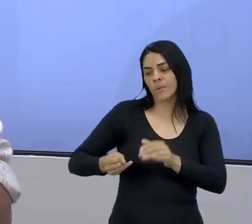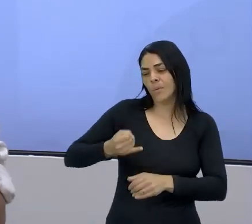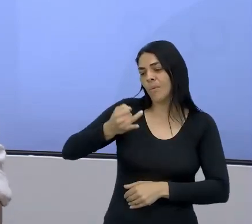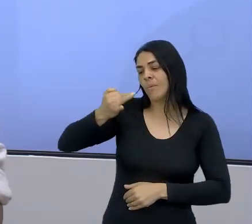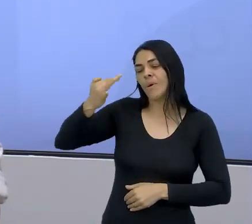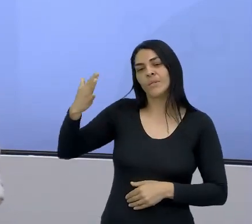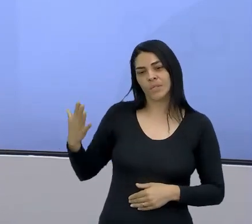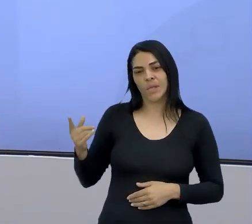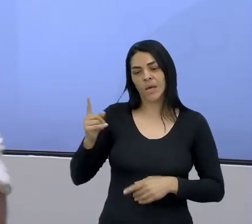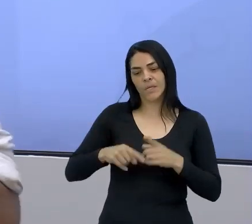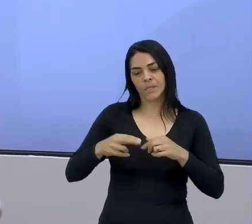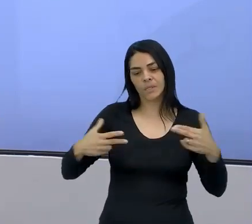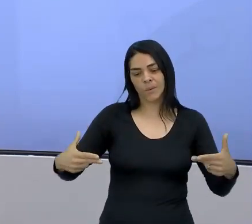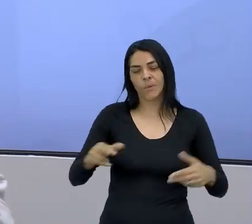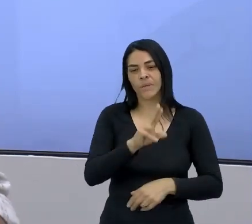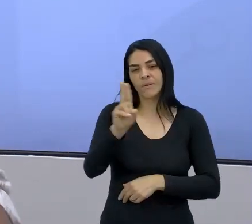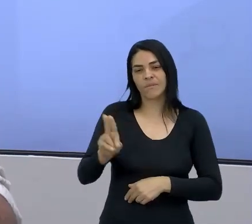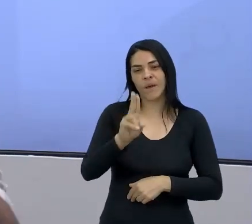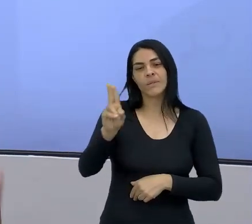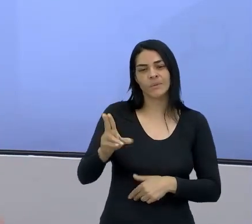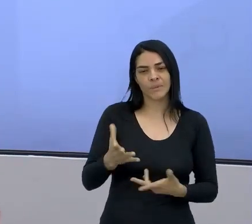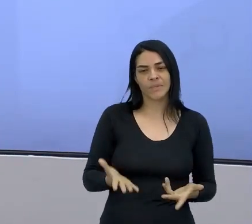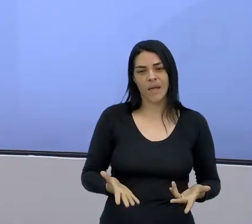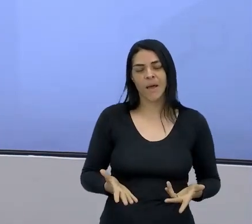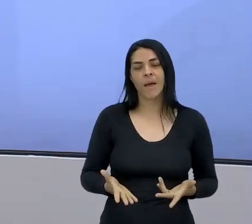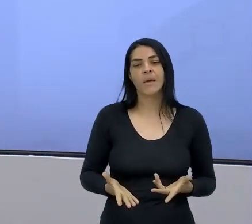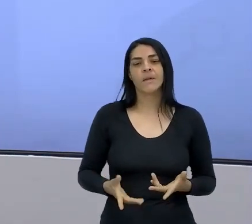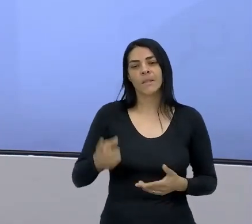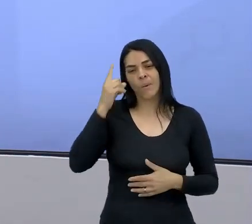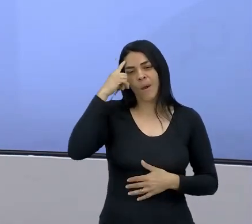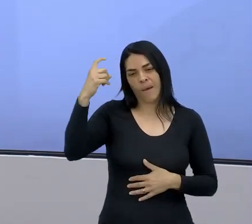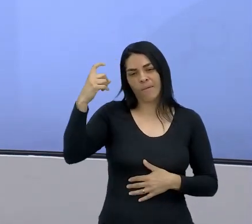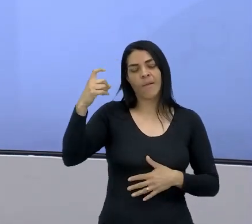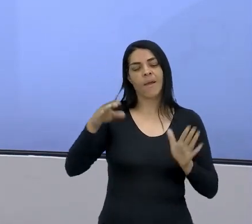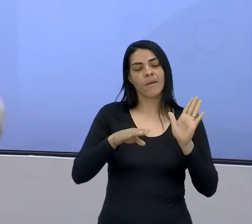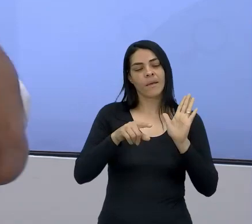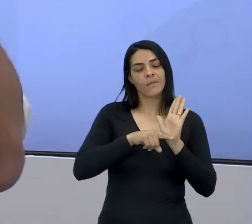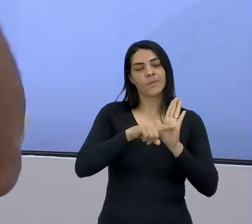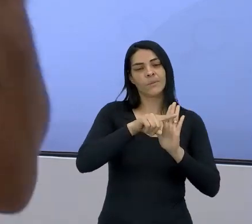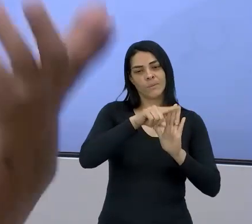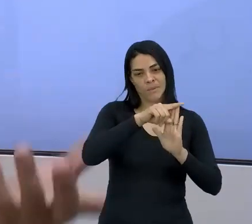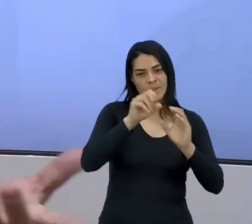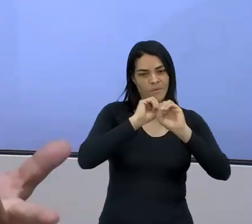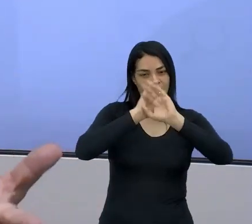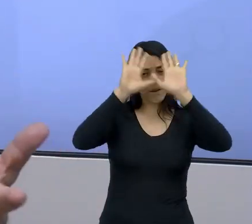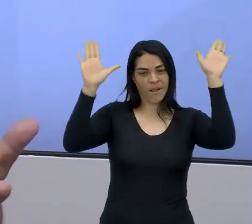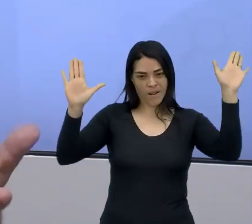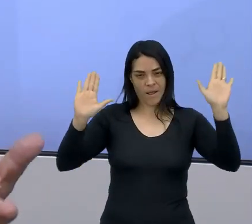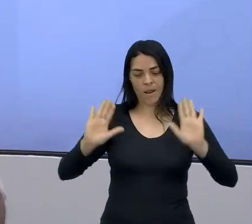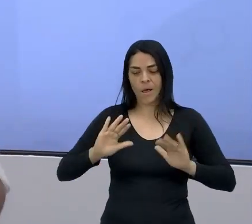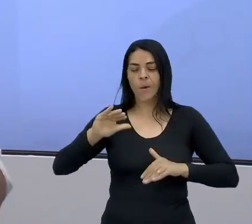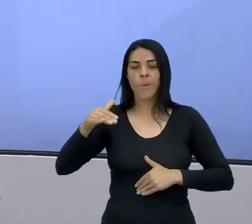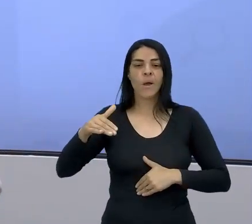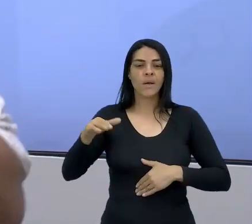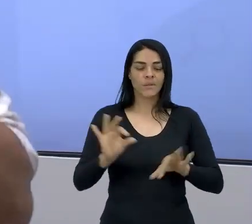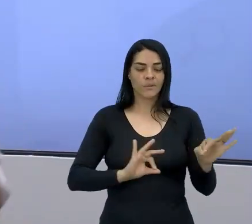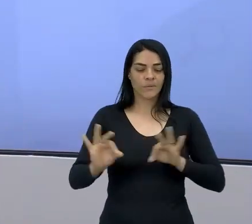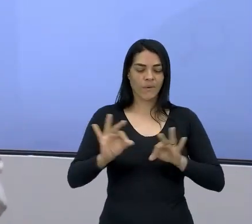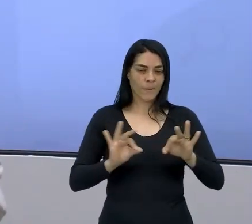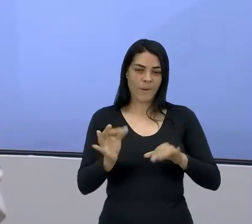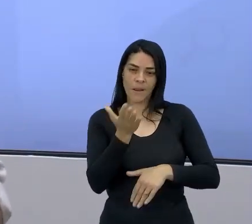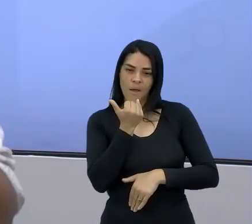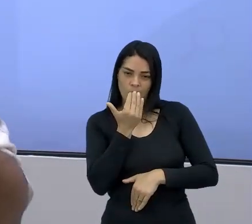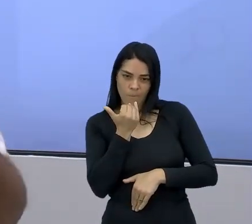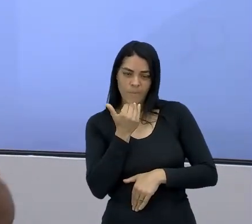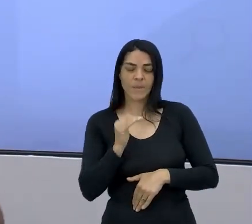ingredientes, depois tem o passo a passo. Então a ideia de programação ela fica muito clara aí quando a gente vai fazer uma receita de qualquer alimento, né? Então, o que a